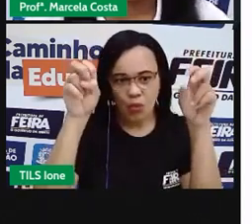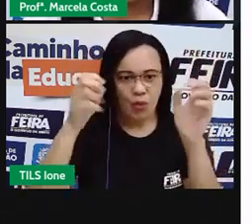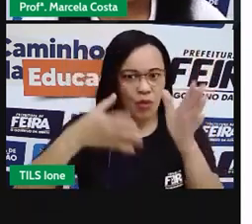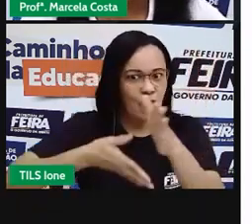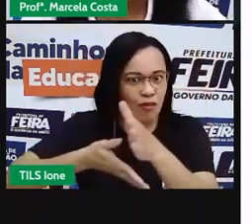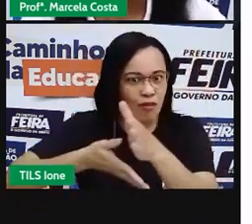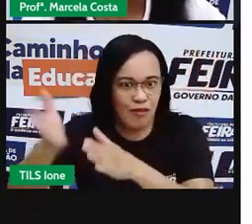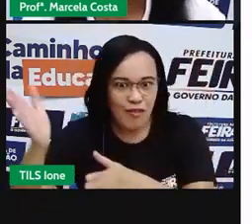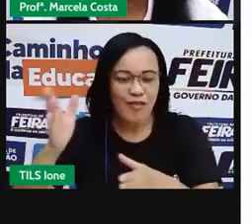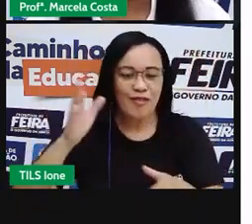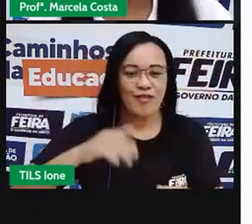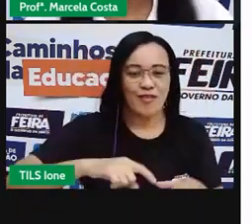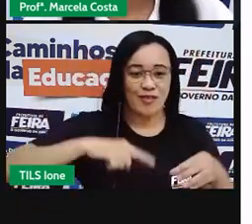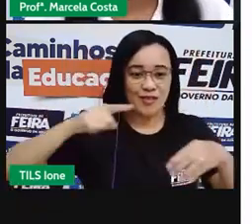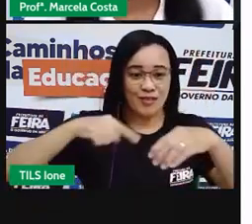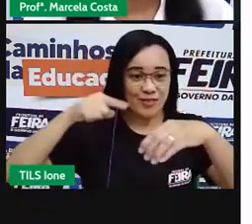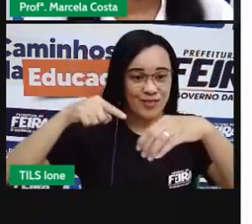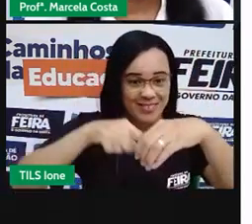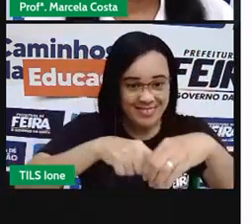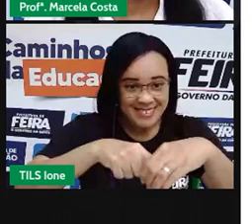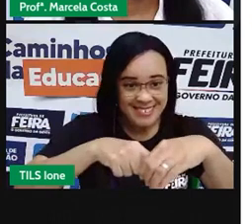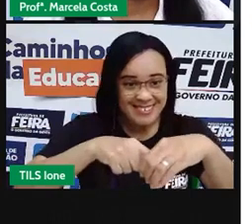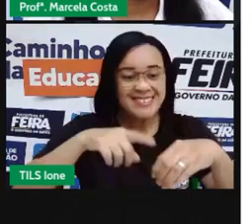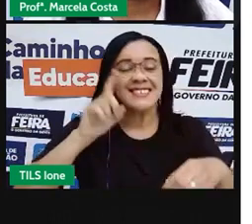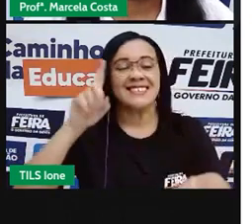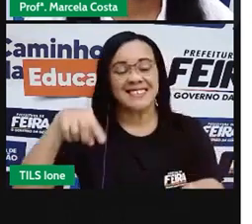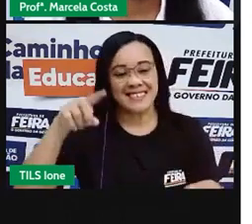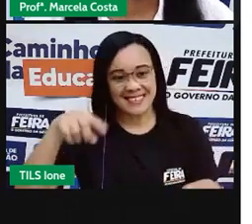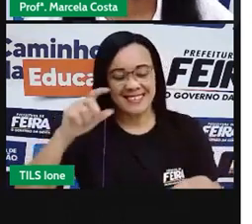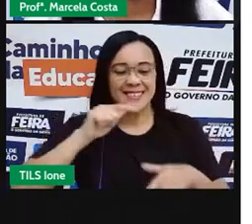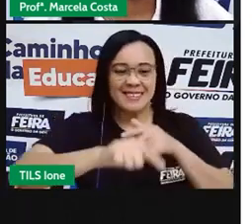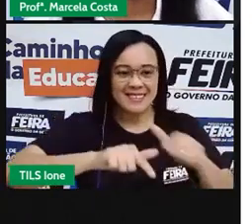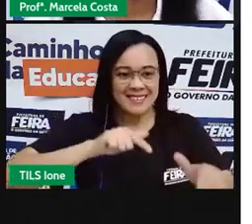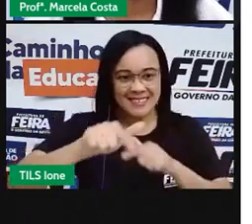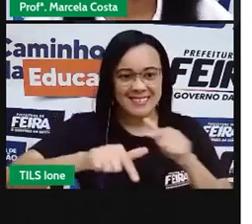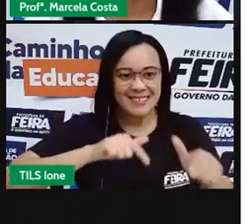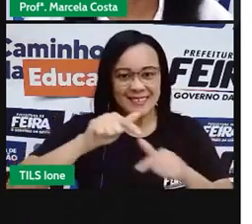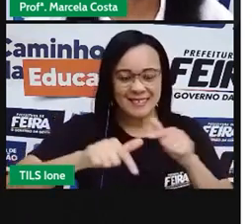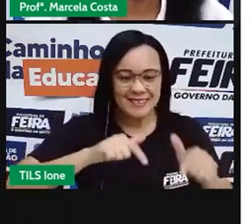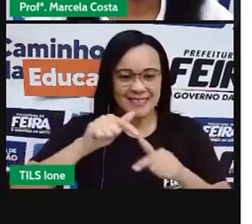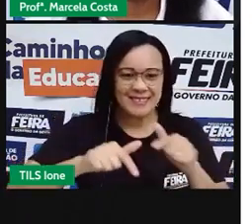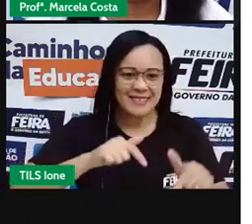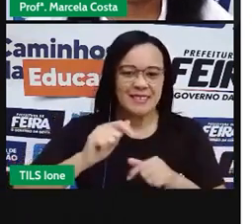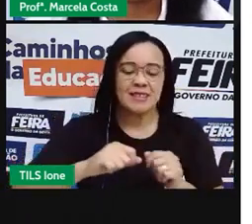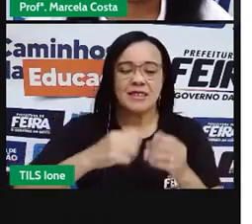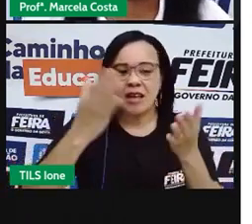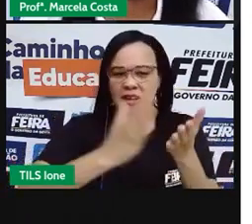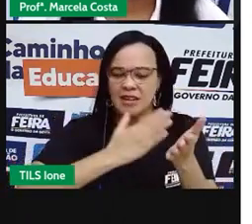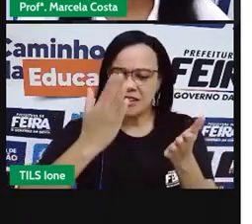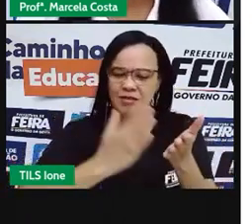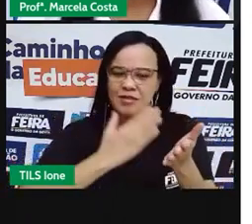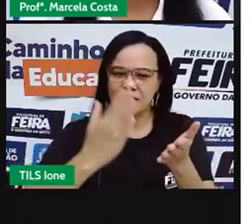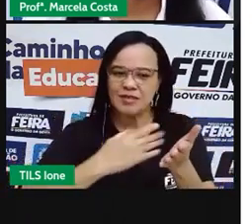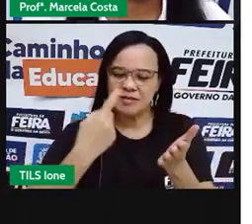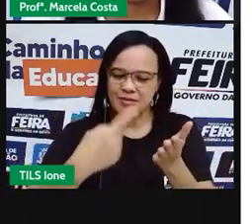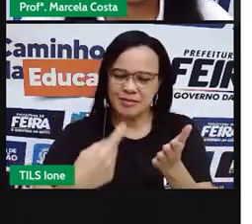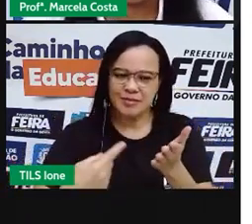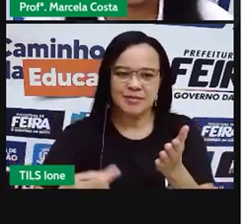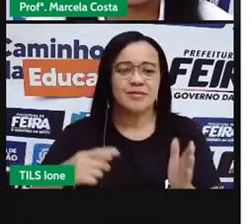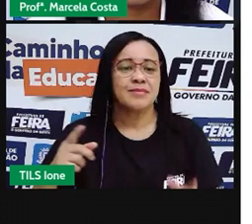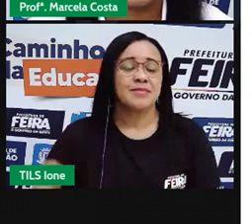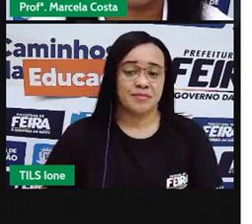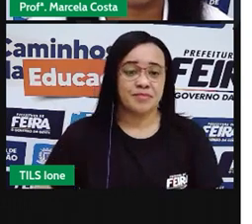para tudo. A gente vem trabalhando nas últimas aulas alguns livros, crianças, algumas